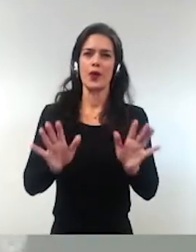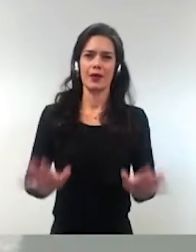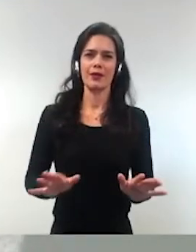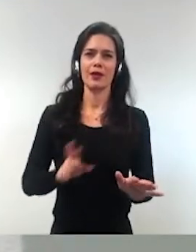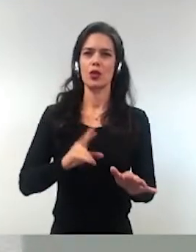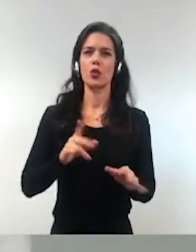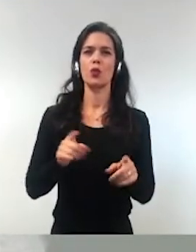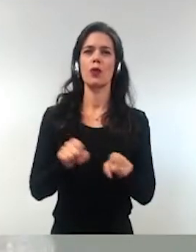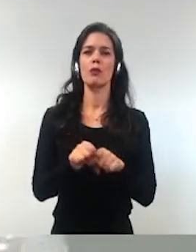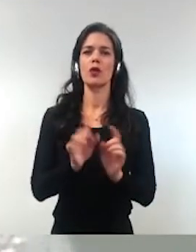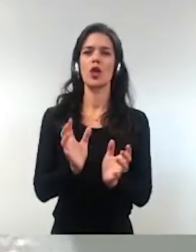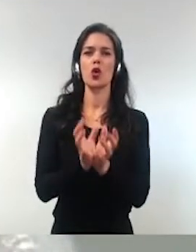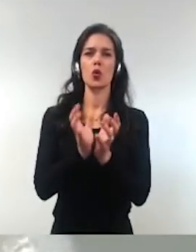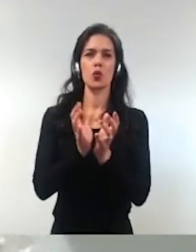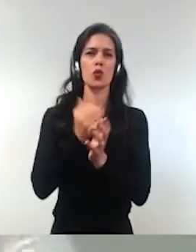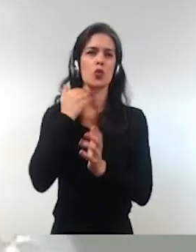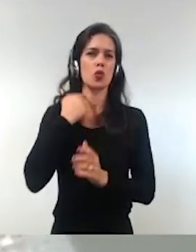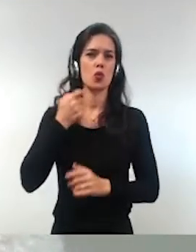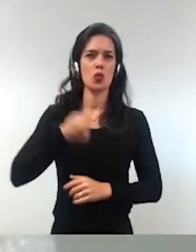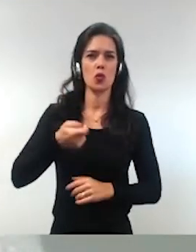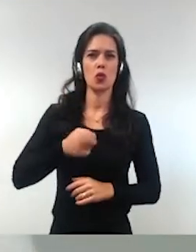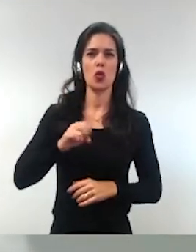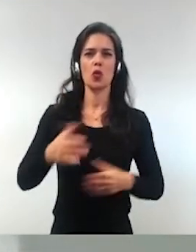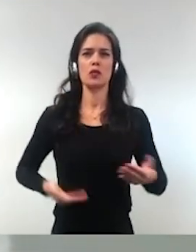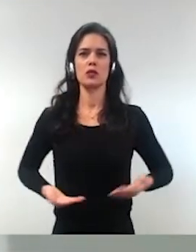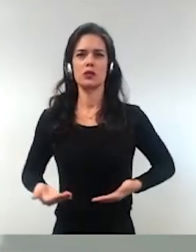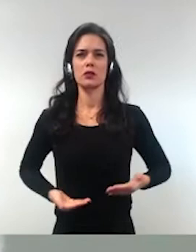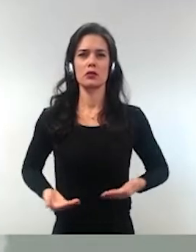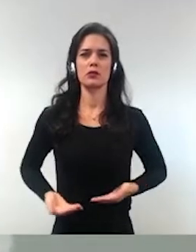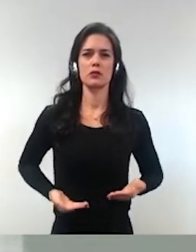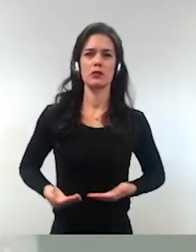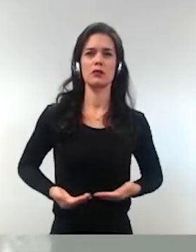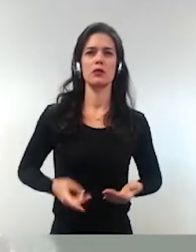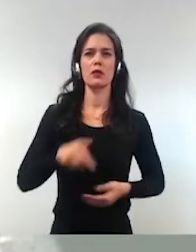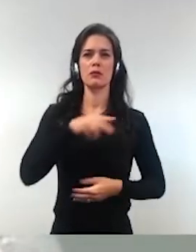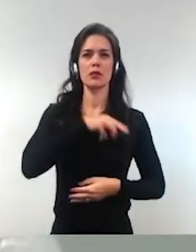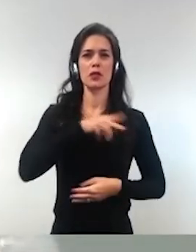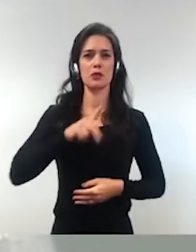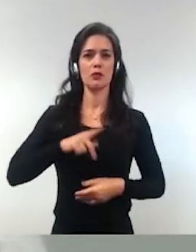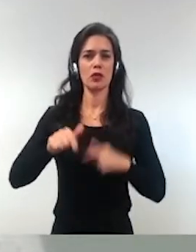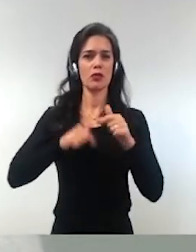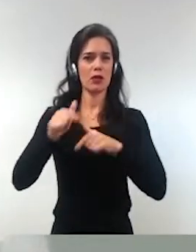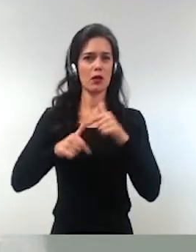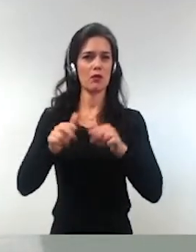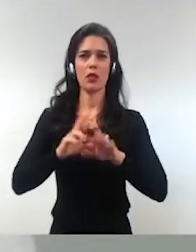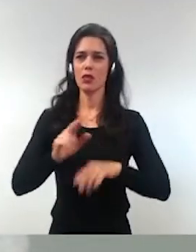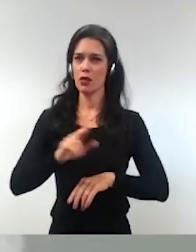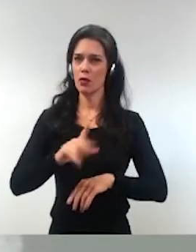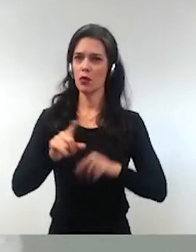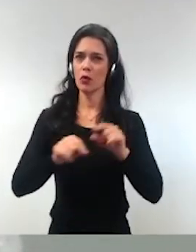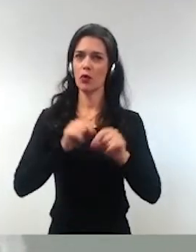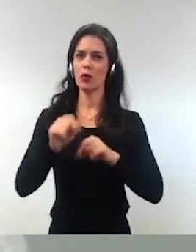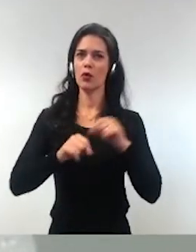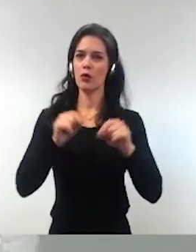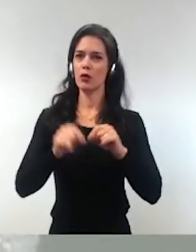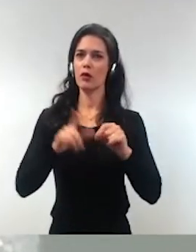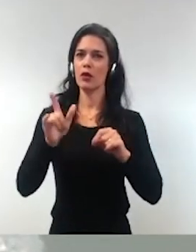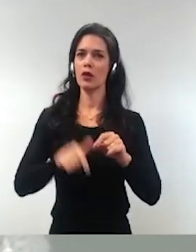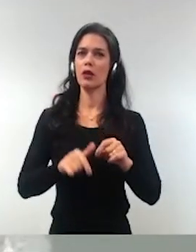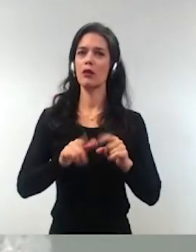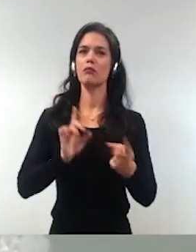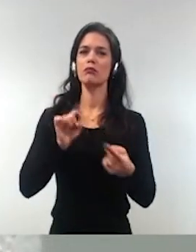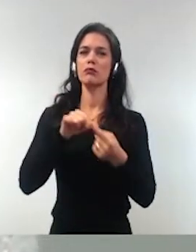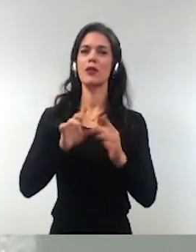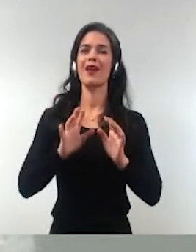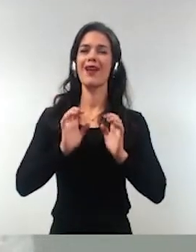seus magistrados ou dos seus servidores ou do Ministério Público do Trabalho, é por uma razão das mais éticas, que é